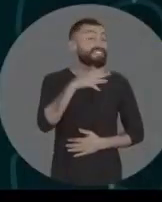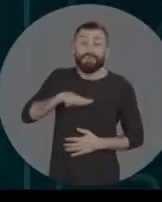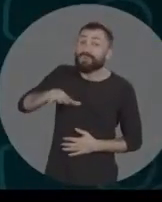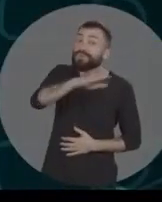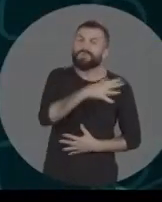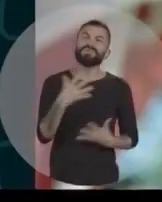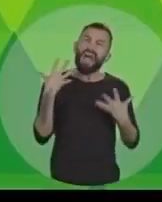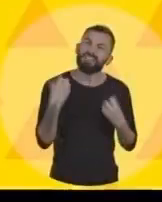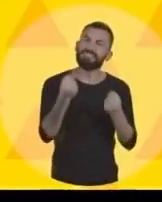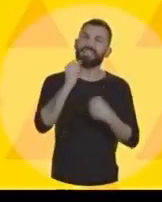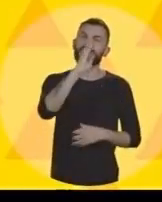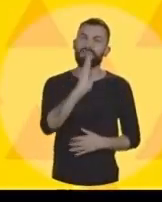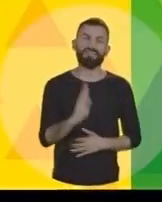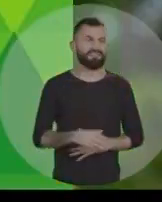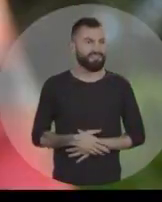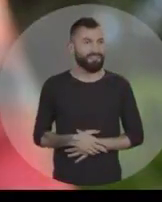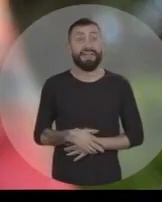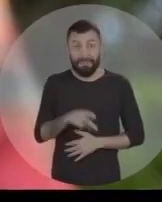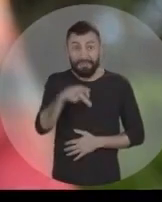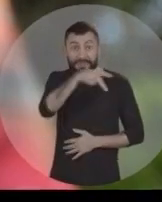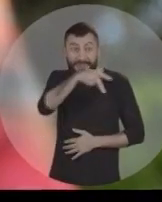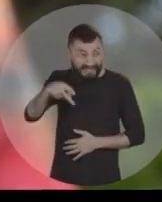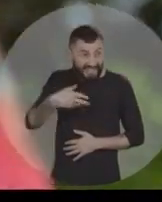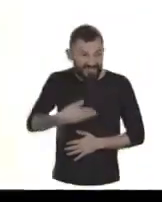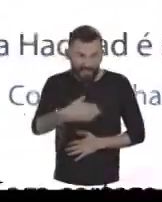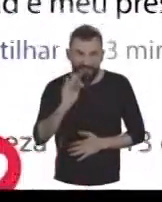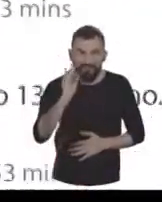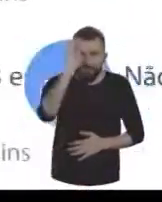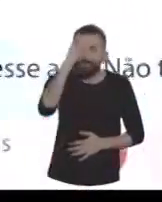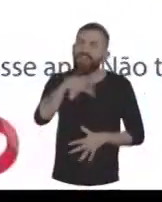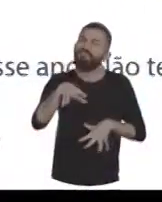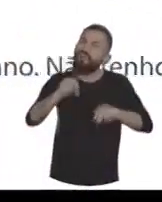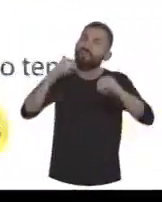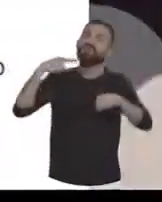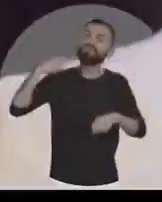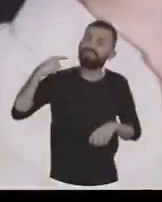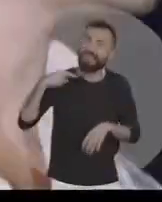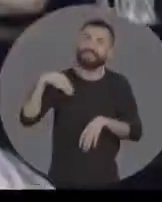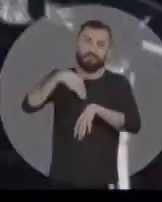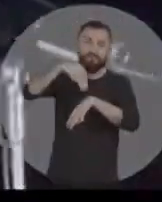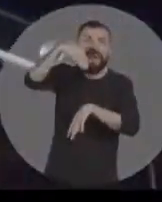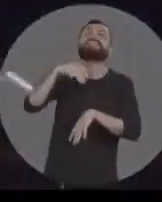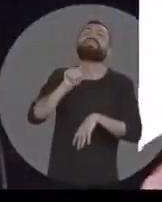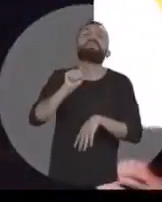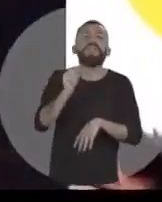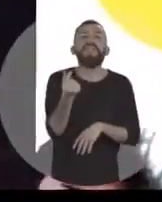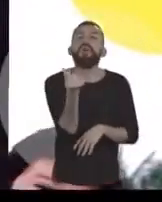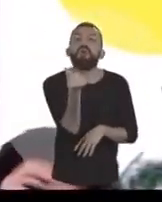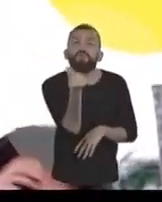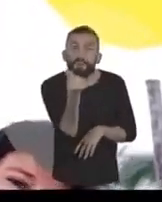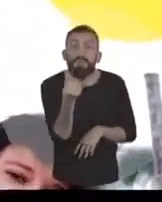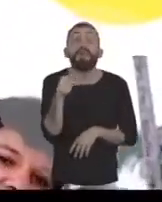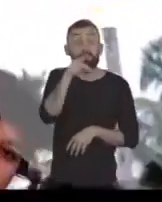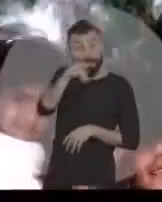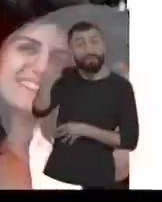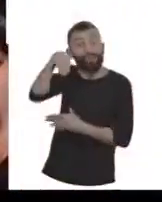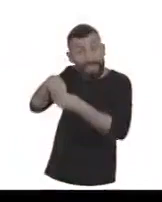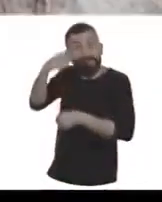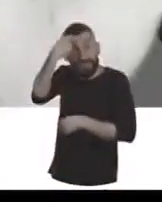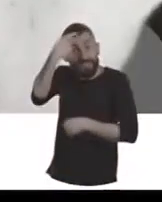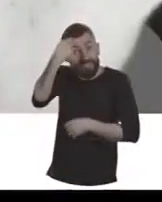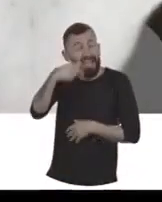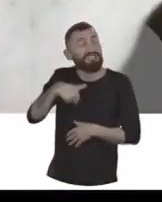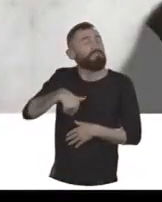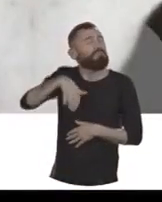todos pelo Brasil. Meu futuro presidente é o cara. Formado em Direito, mestre em Economia, é professor universitário. Seu